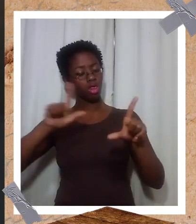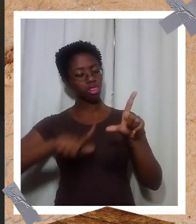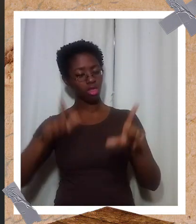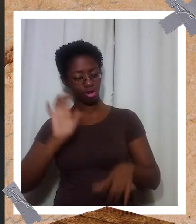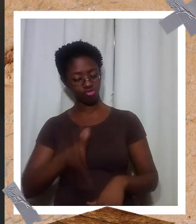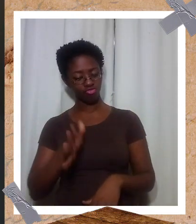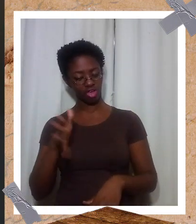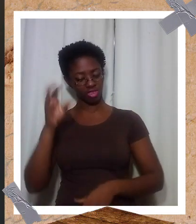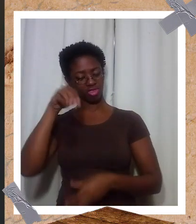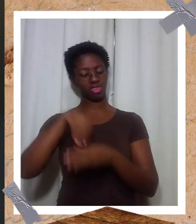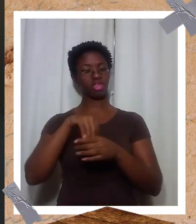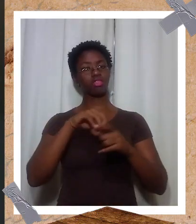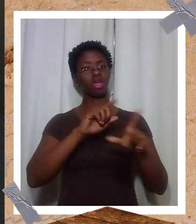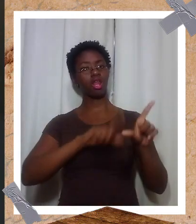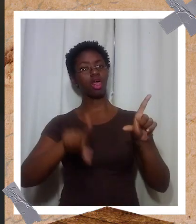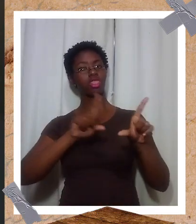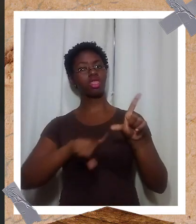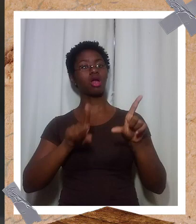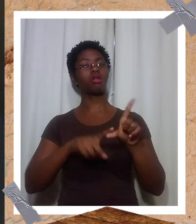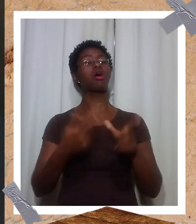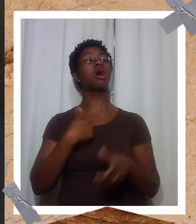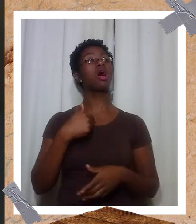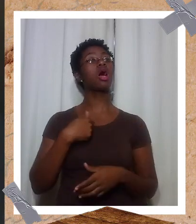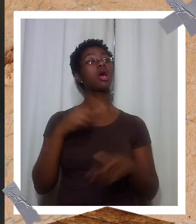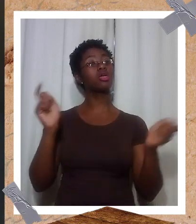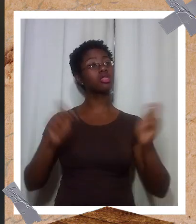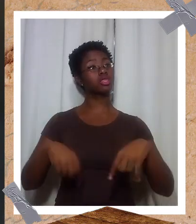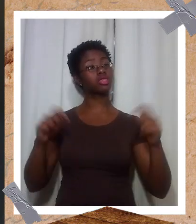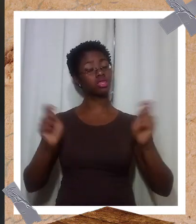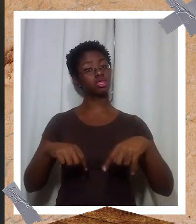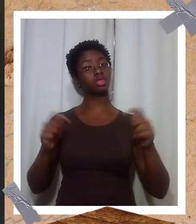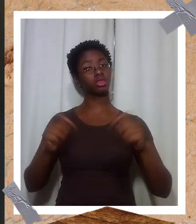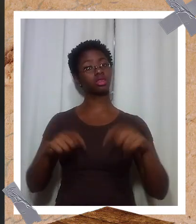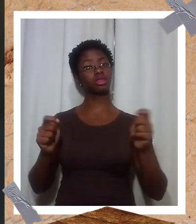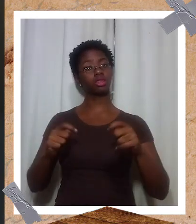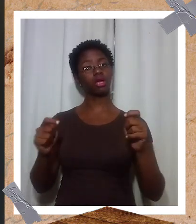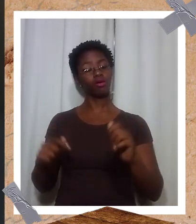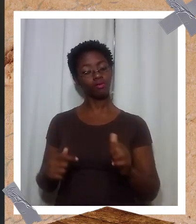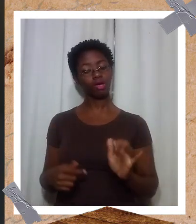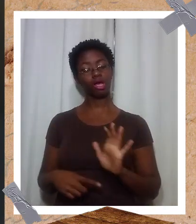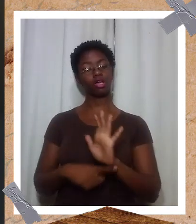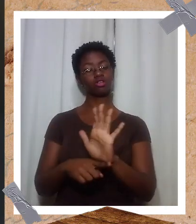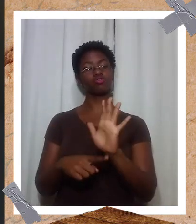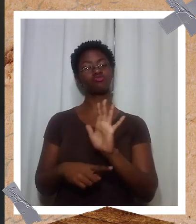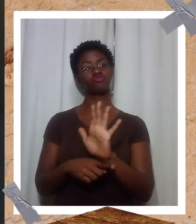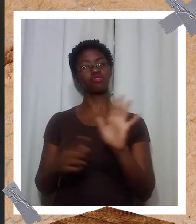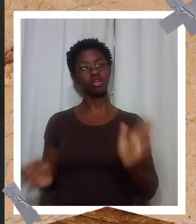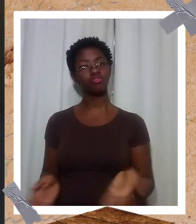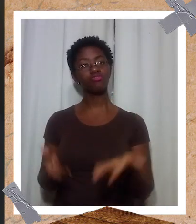mundo literário, eu tenho condições de poder auxiliar outros jovens, outras